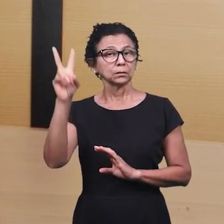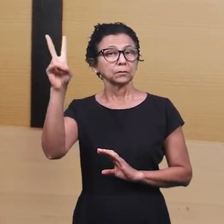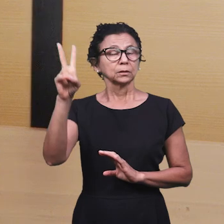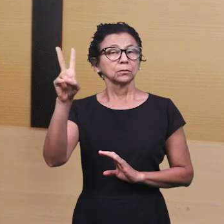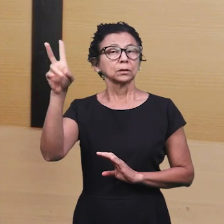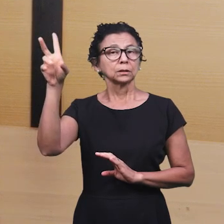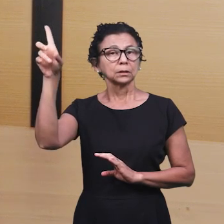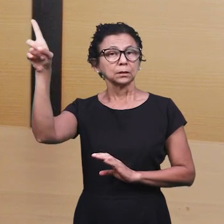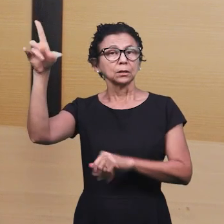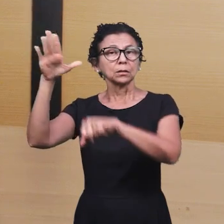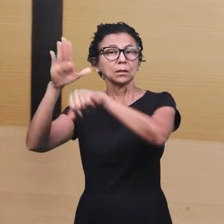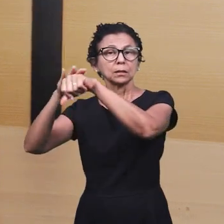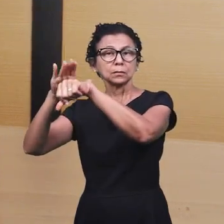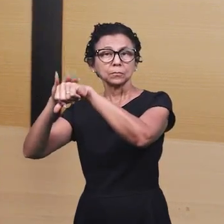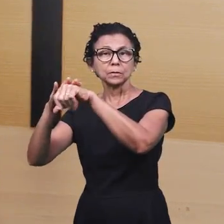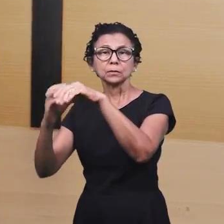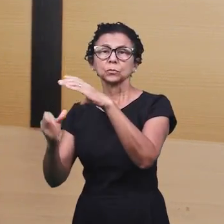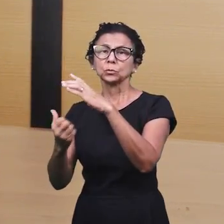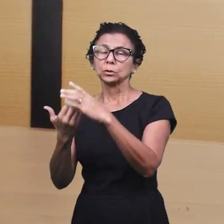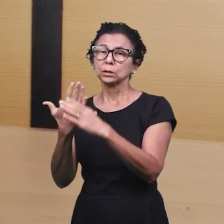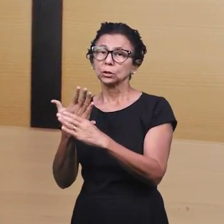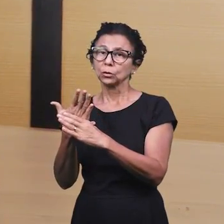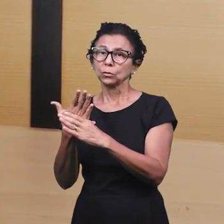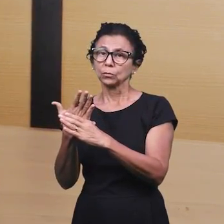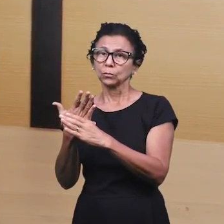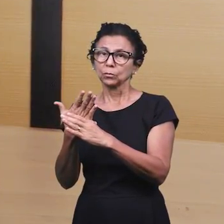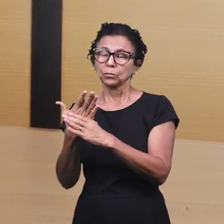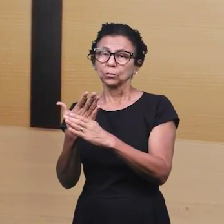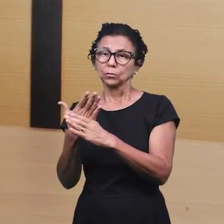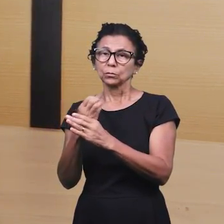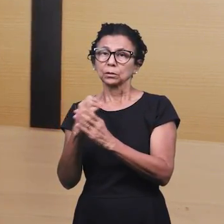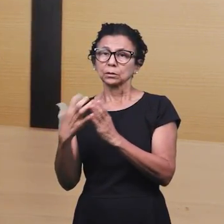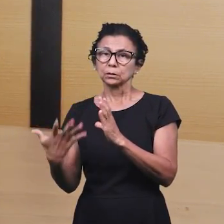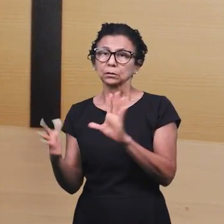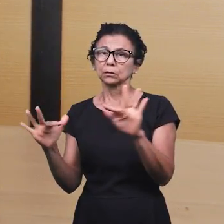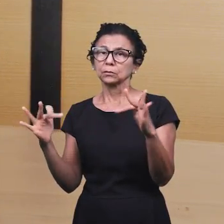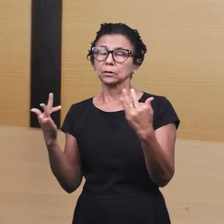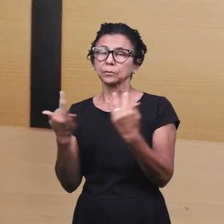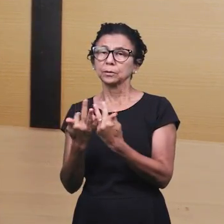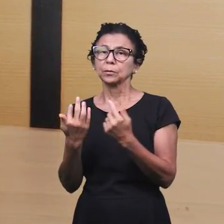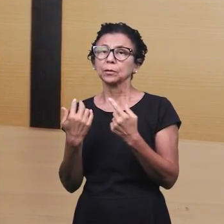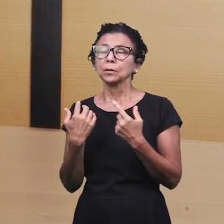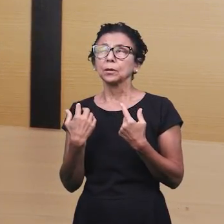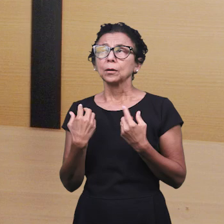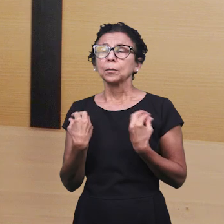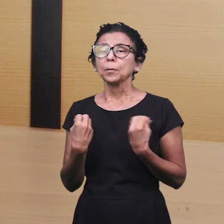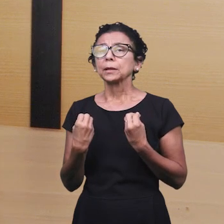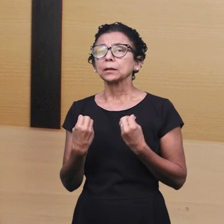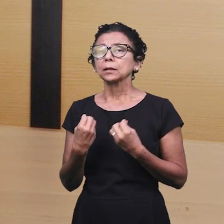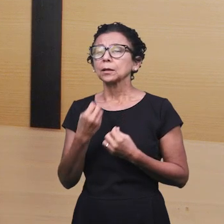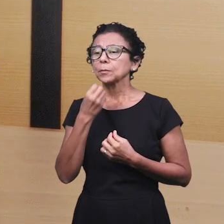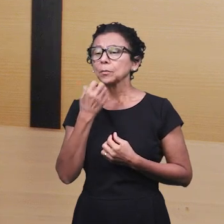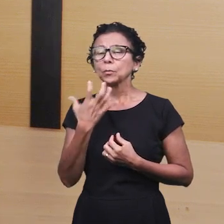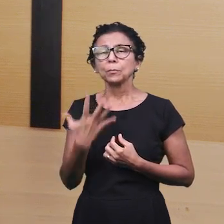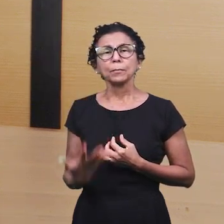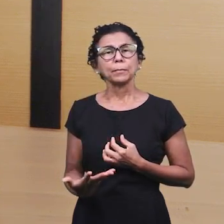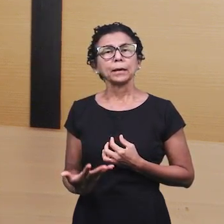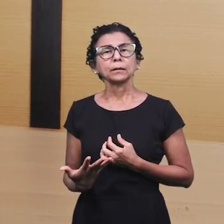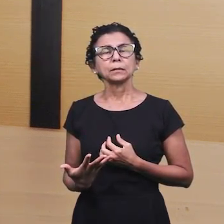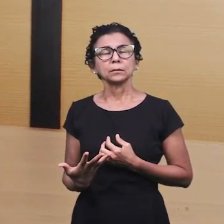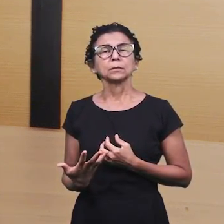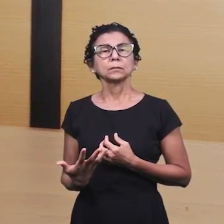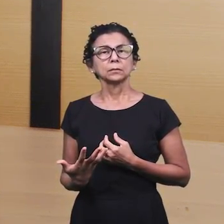foram projetadas por Deus para o bem do homem. Porque todas as coisas foram criadas desde lá do